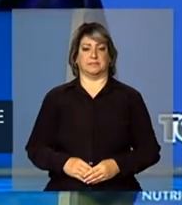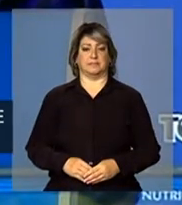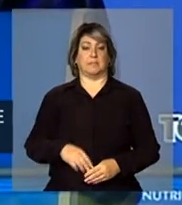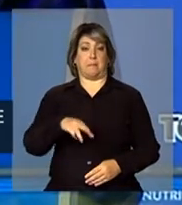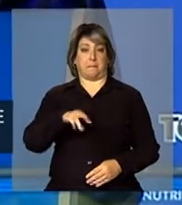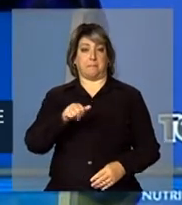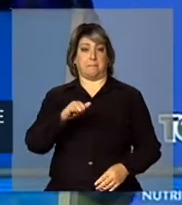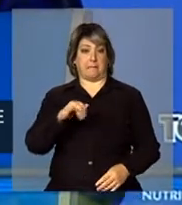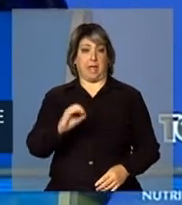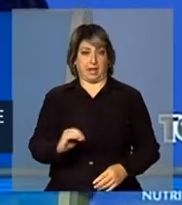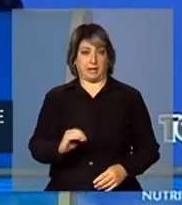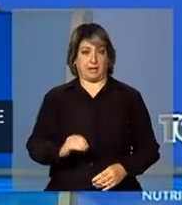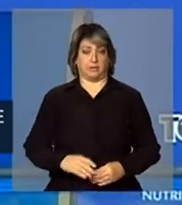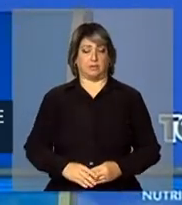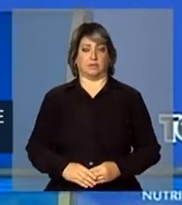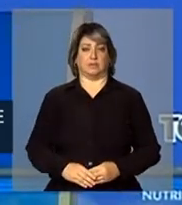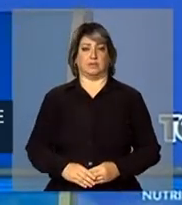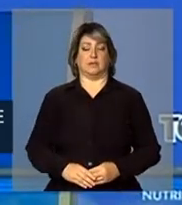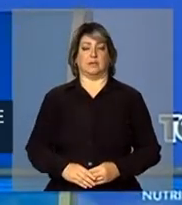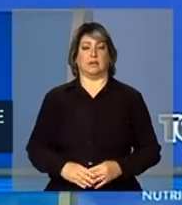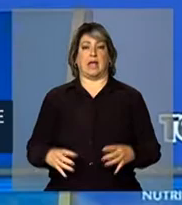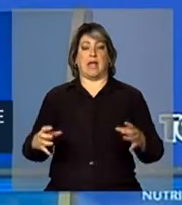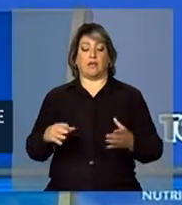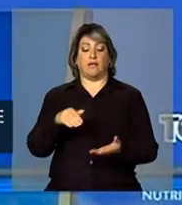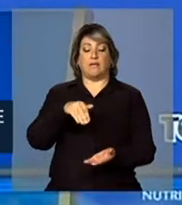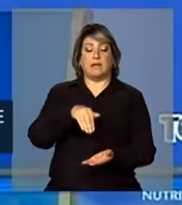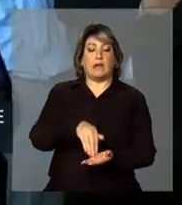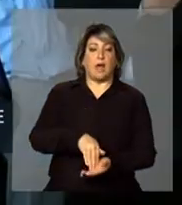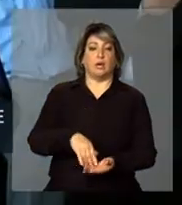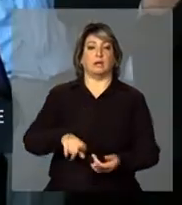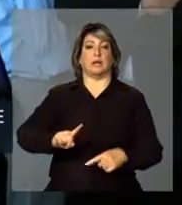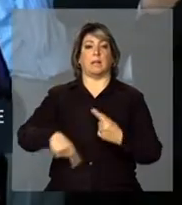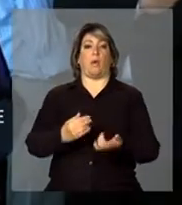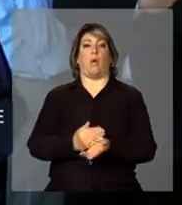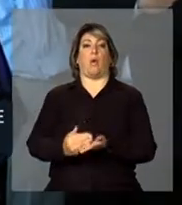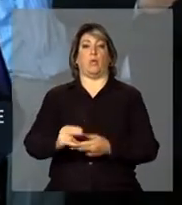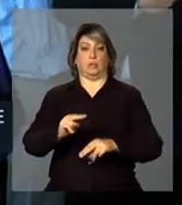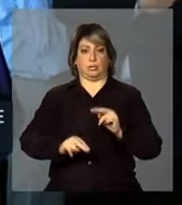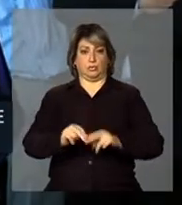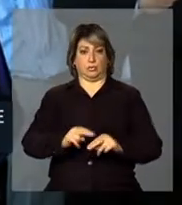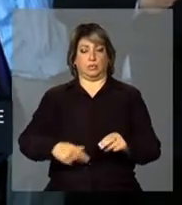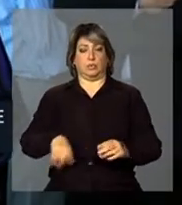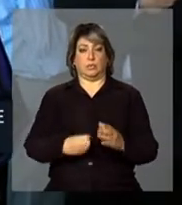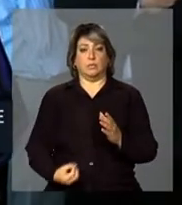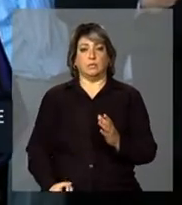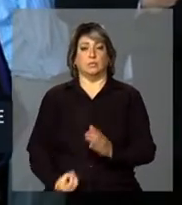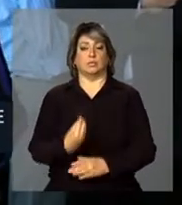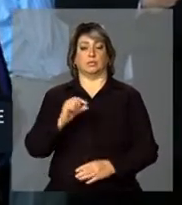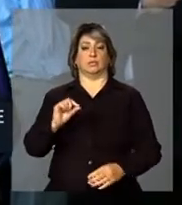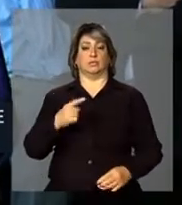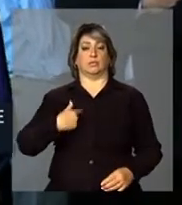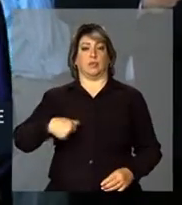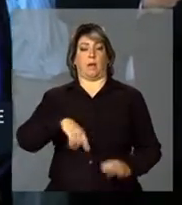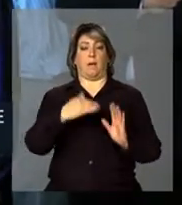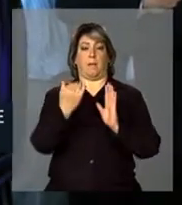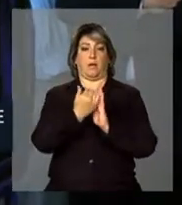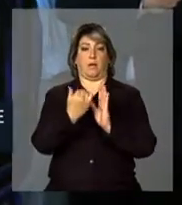de maio, entre o final e o início de junho, quando nós lançarmos o nosso